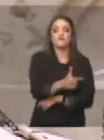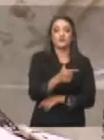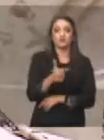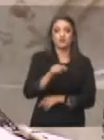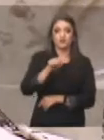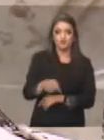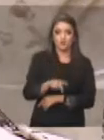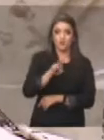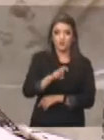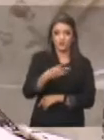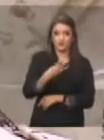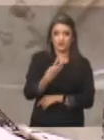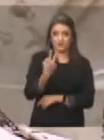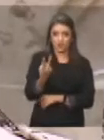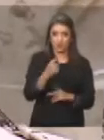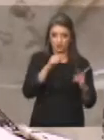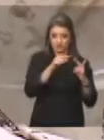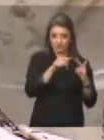22.532. No entanto,